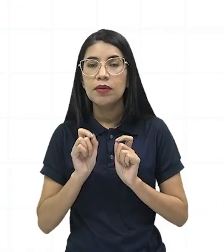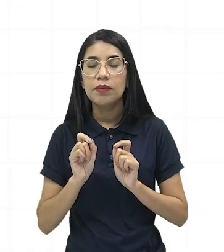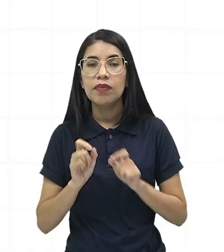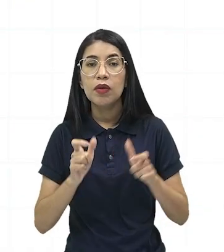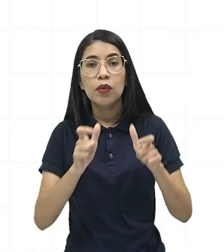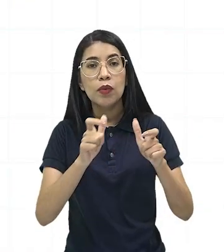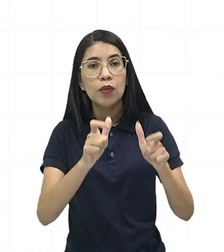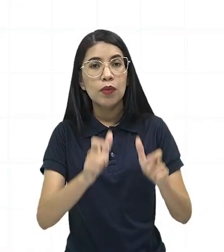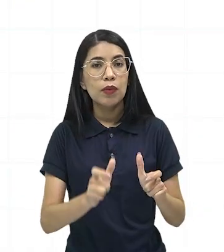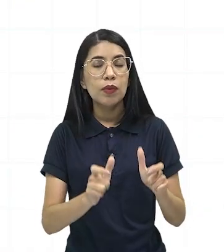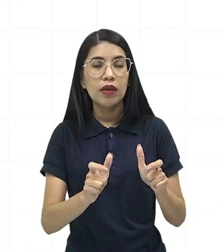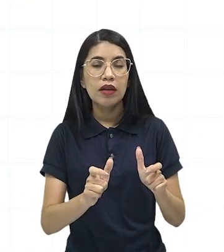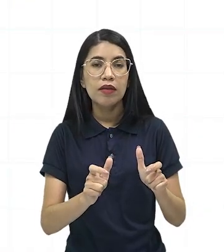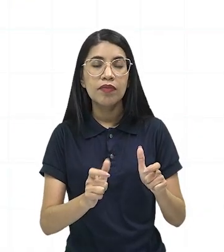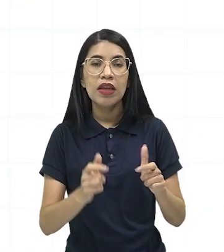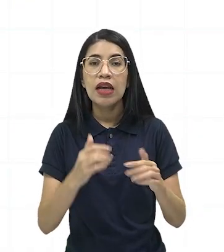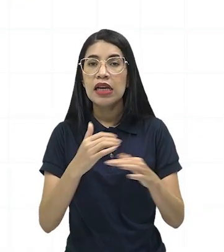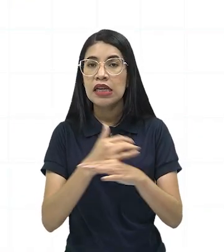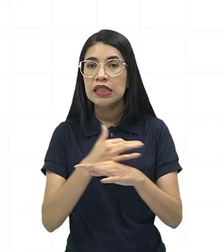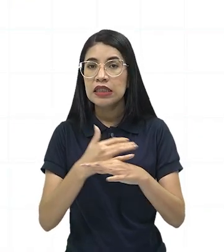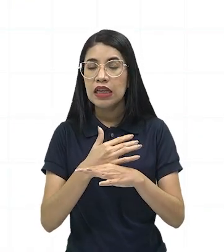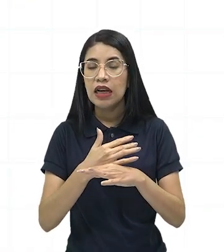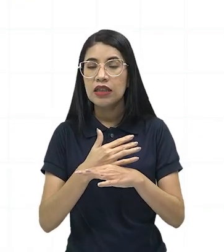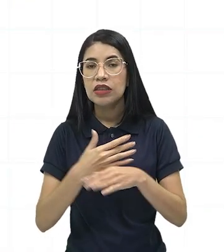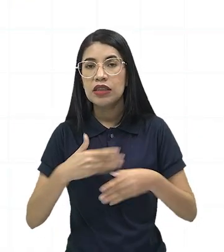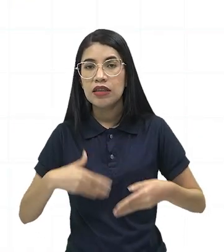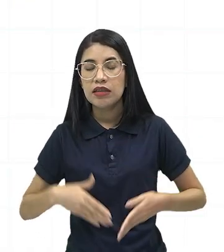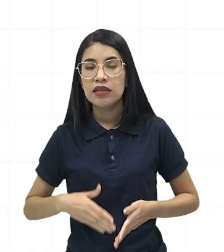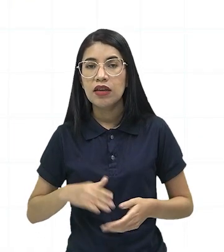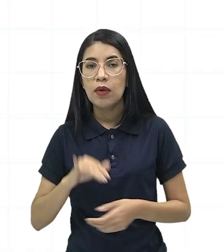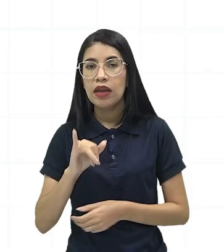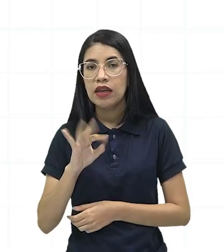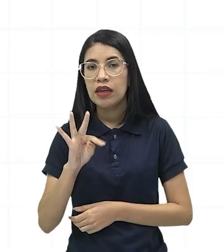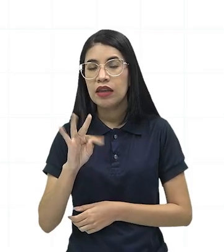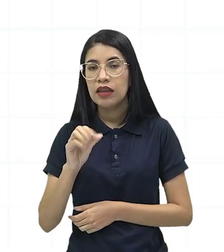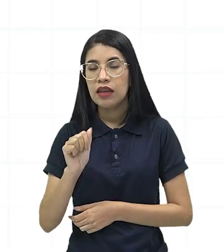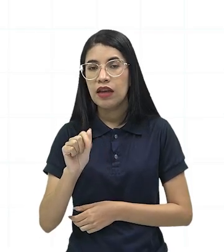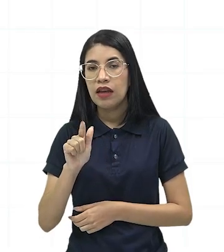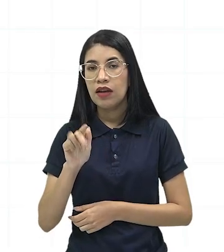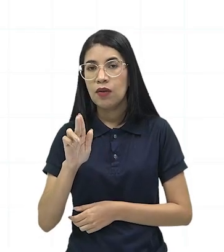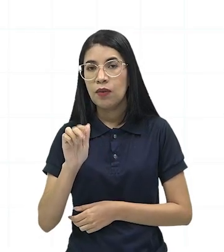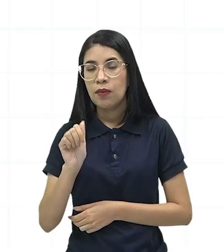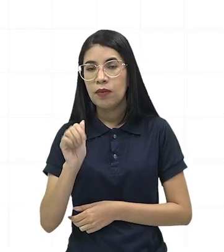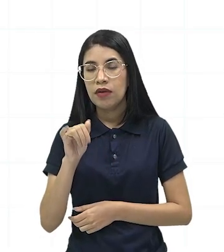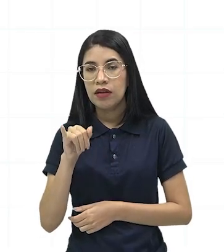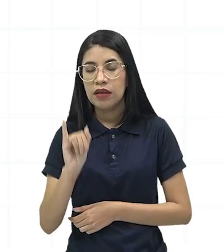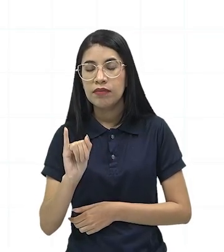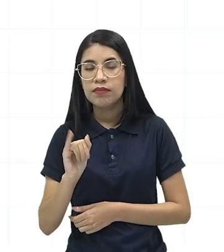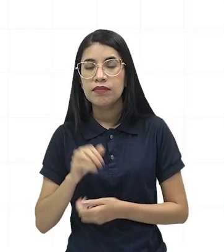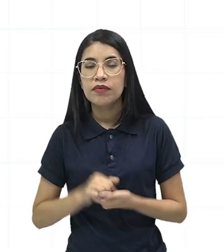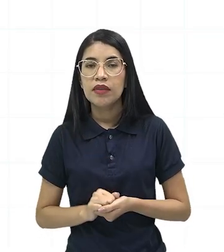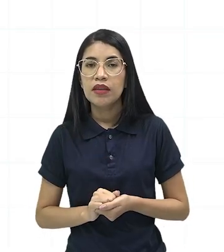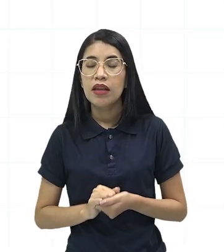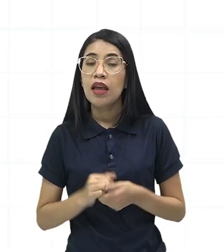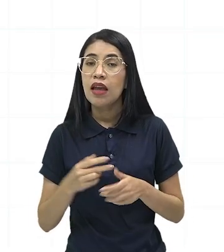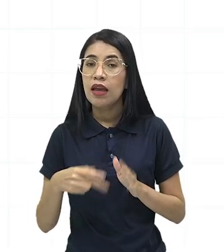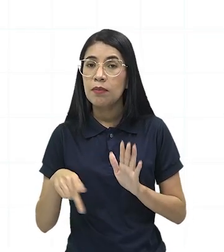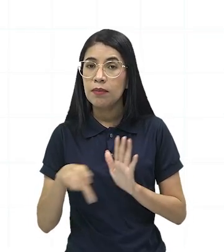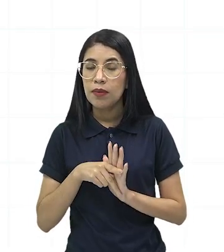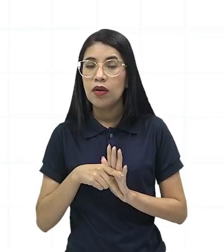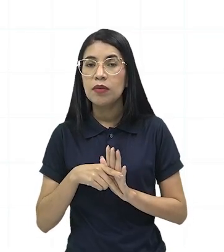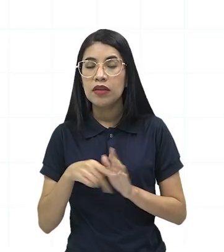lugar, né? A terra natal, Itaguaí. Observe que aqui ele usou um elemento da realidade